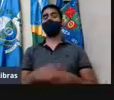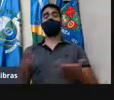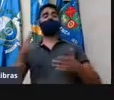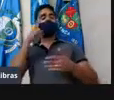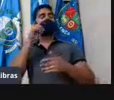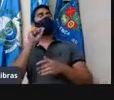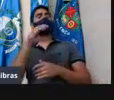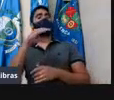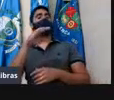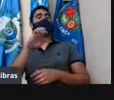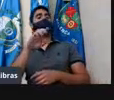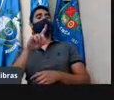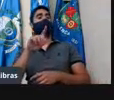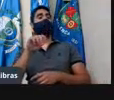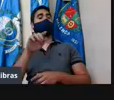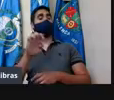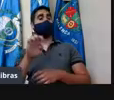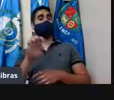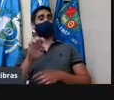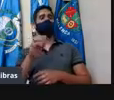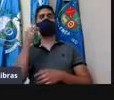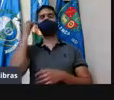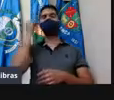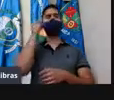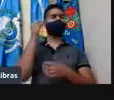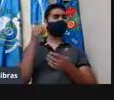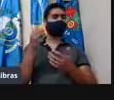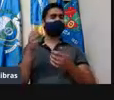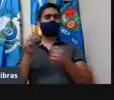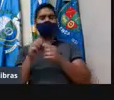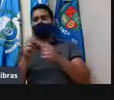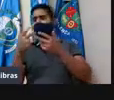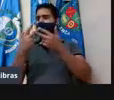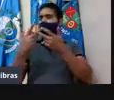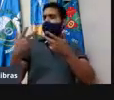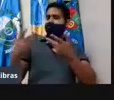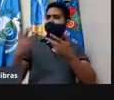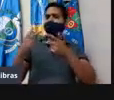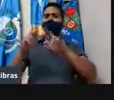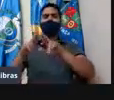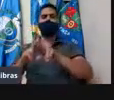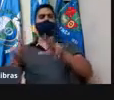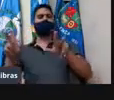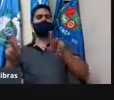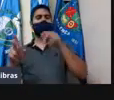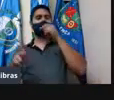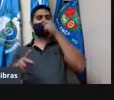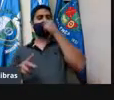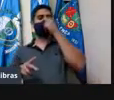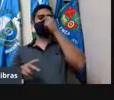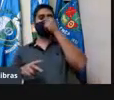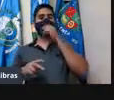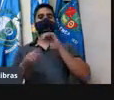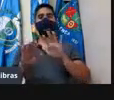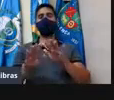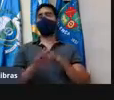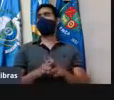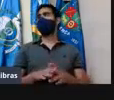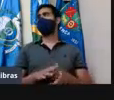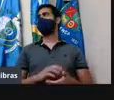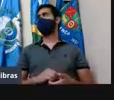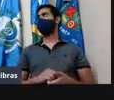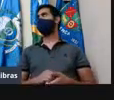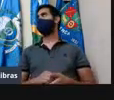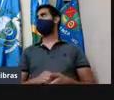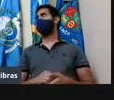a SEDAI tentando criar uma situação diferente, mas mesmo se alguém